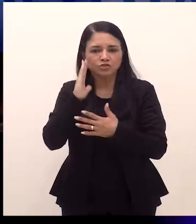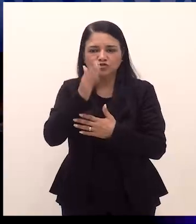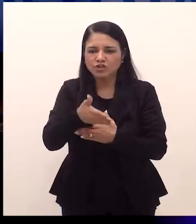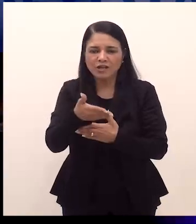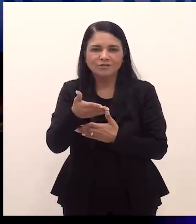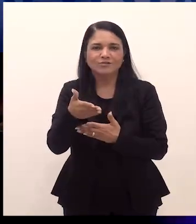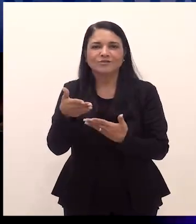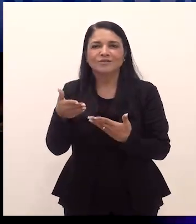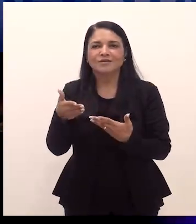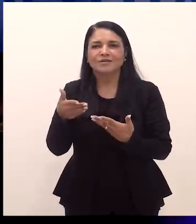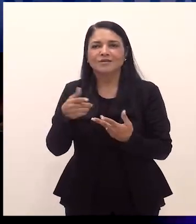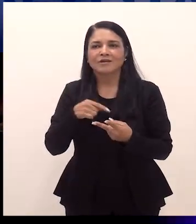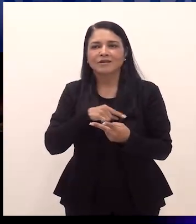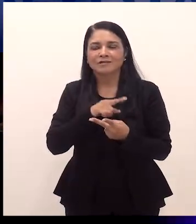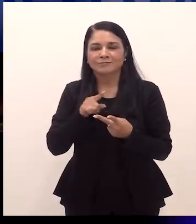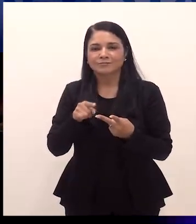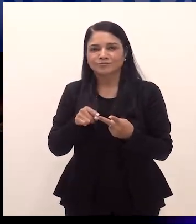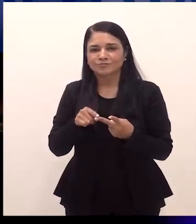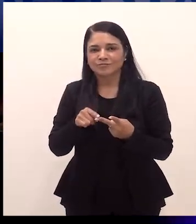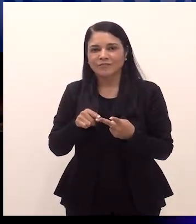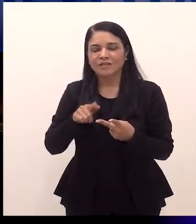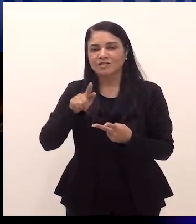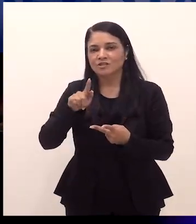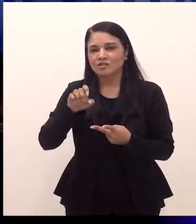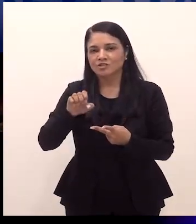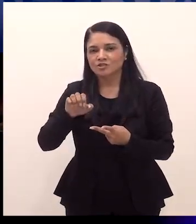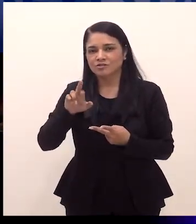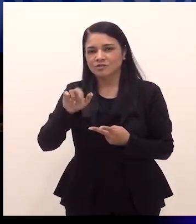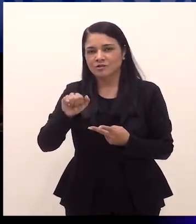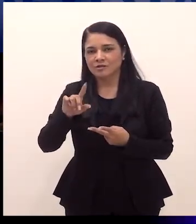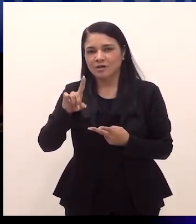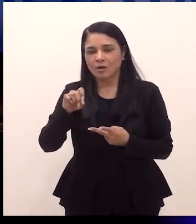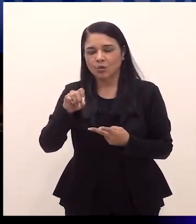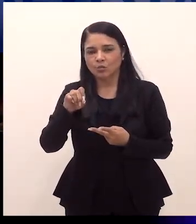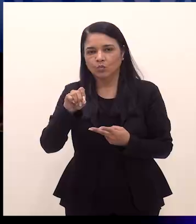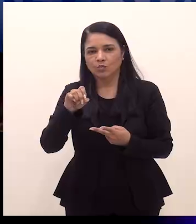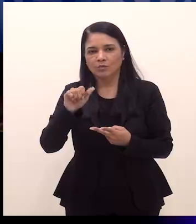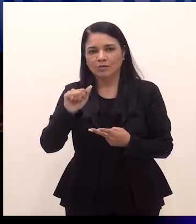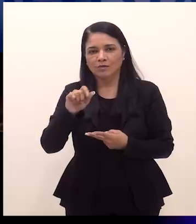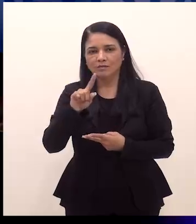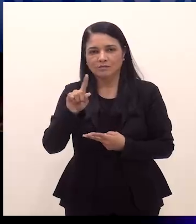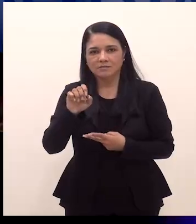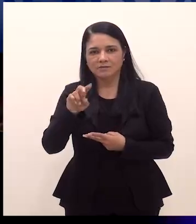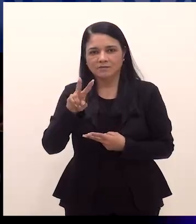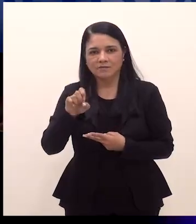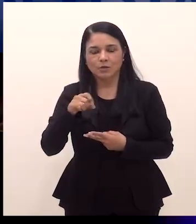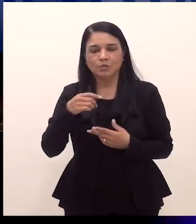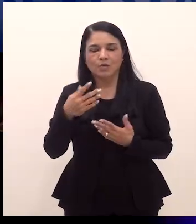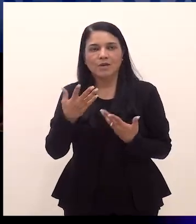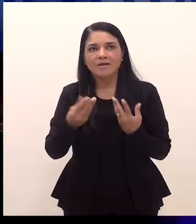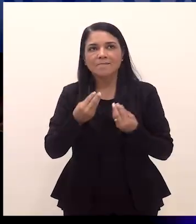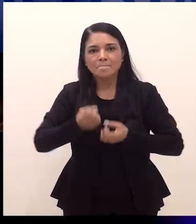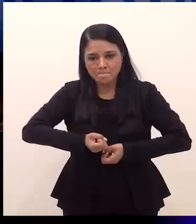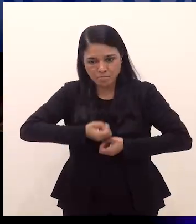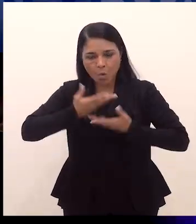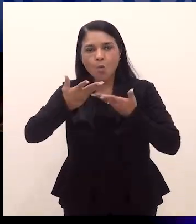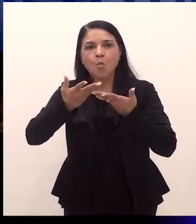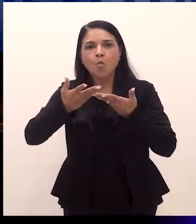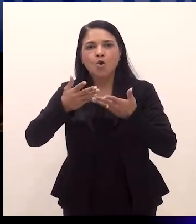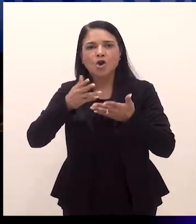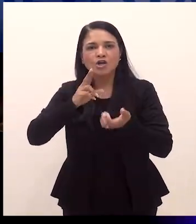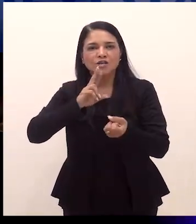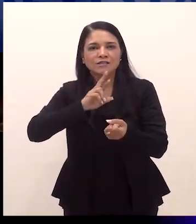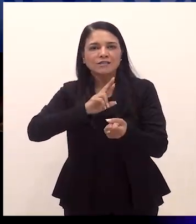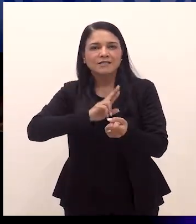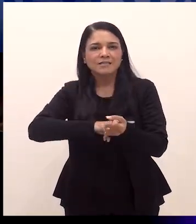canto. Então, isso é uma coisa. Já o Geraldo Azevedo, ele tem uma coisa muito solar, muito para fora. Então,